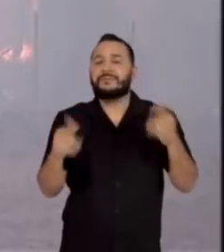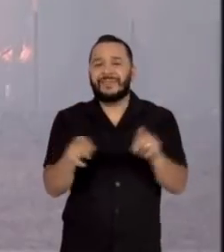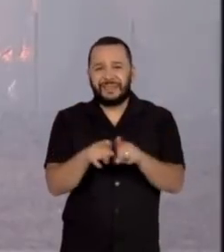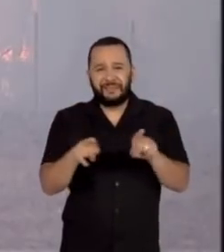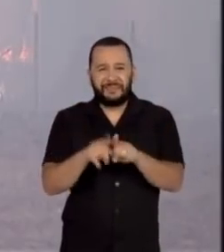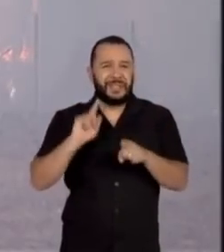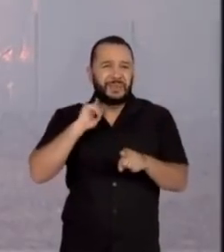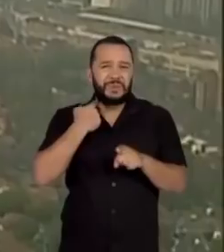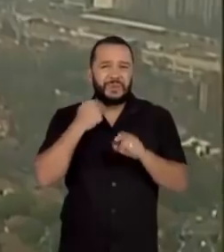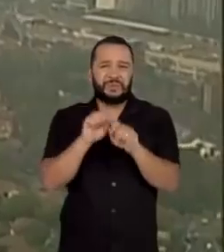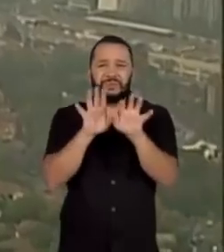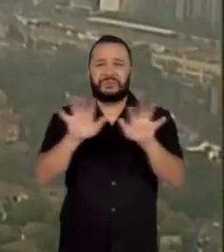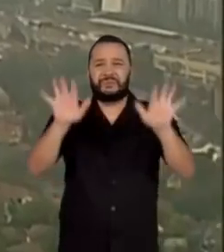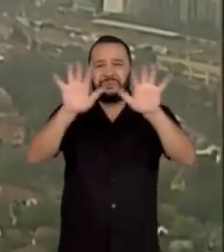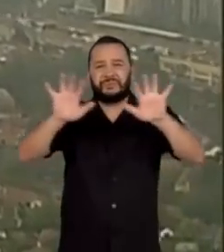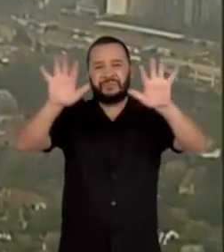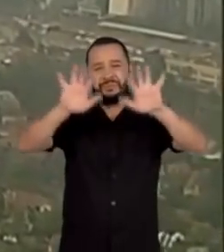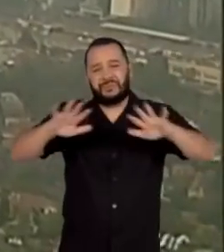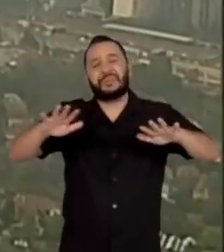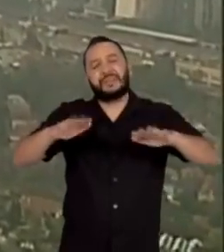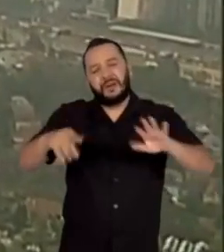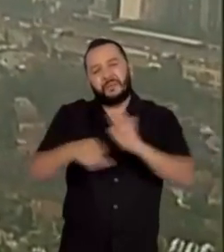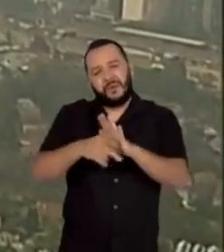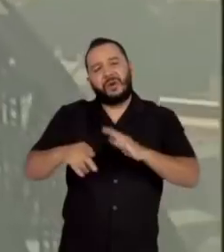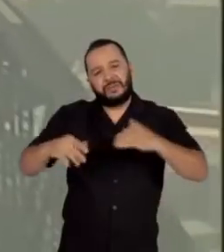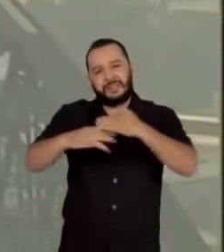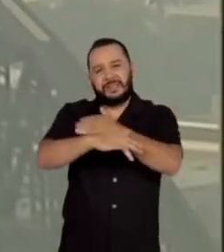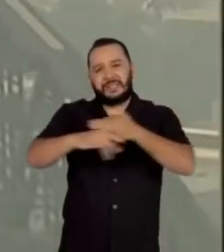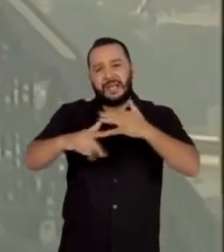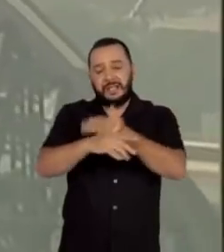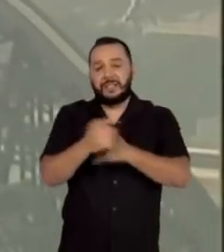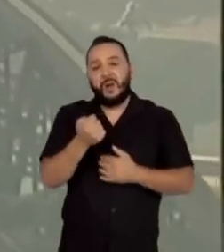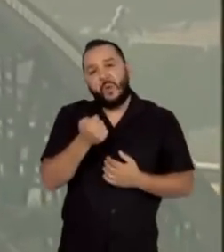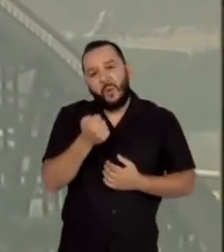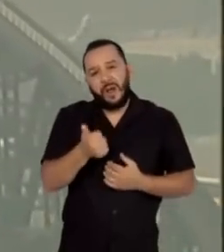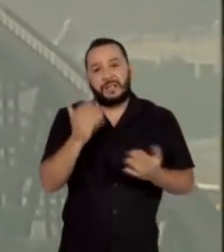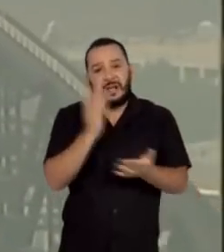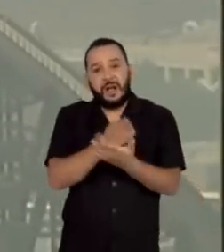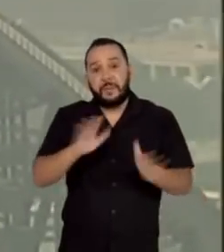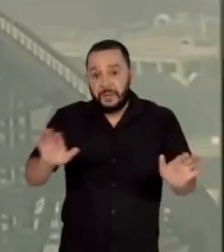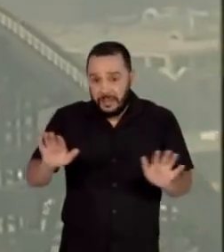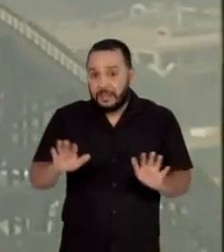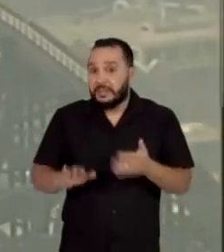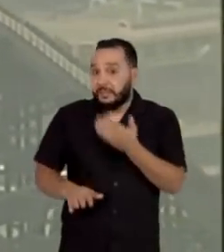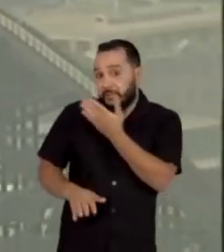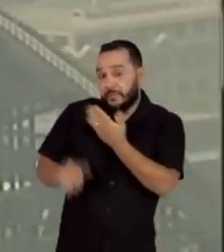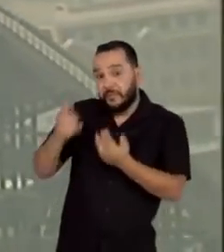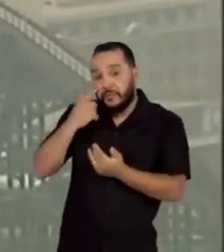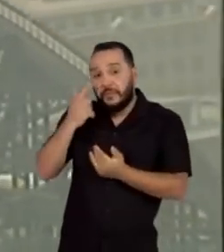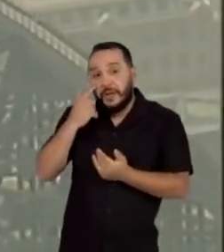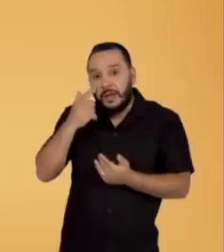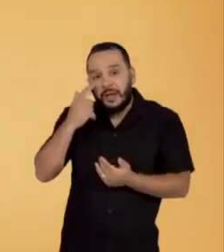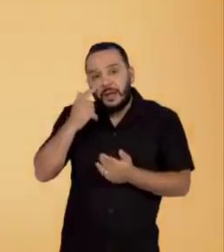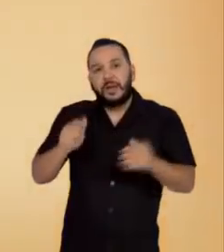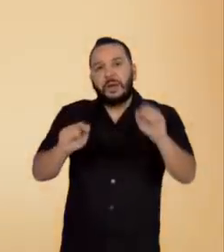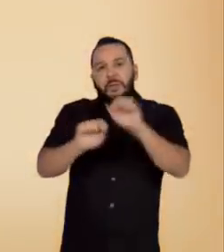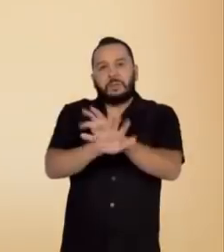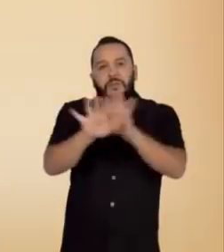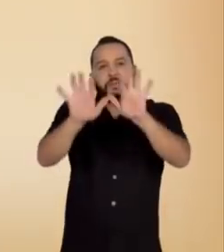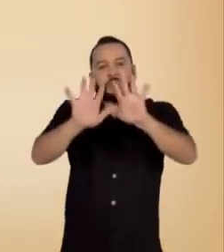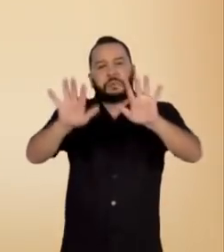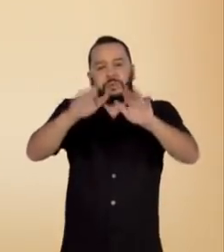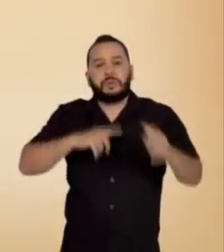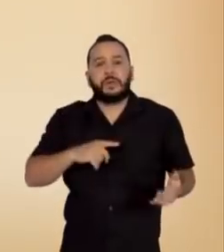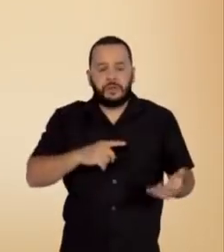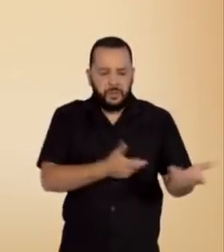recordes de poluição nas grandes cidades estão chegando ao fim. Nem é preciso falar muito após ver imagens de bombeiros